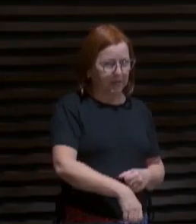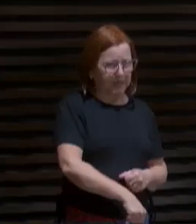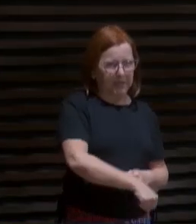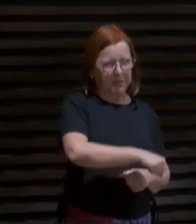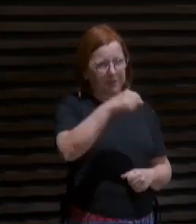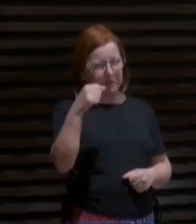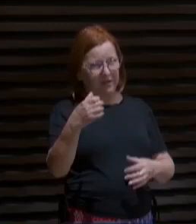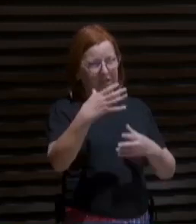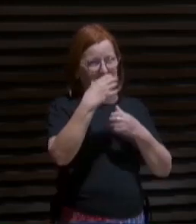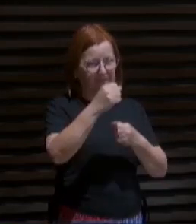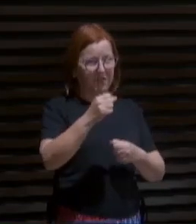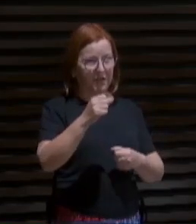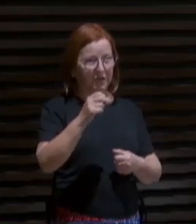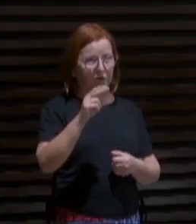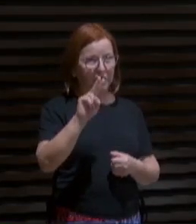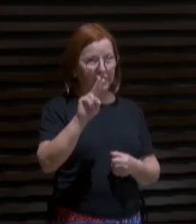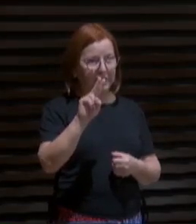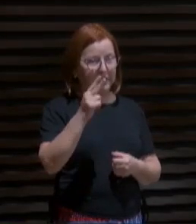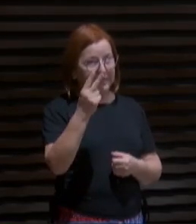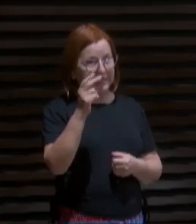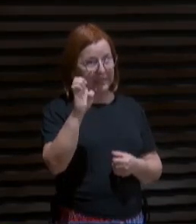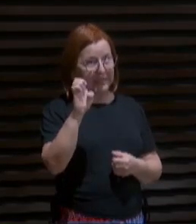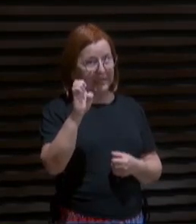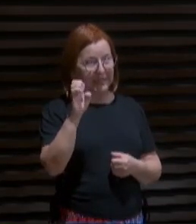kundalínica de He-Man e põe lá